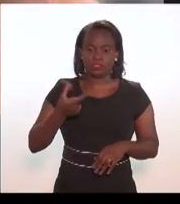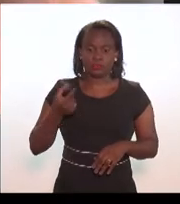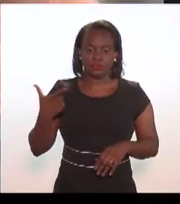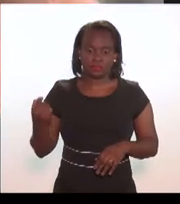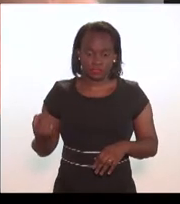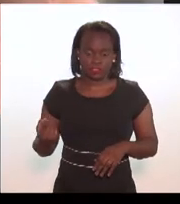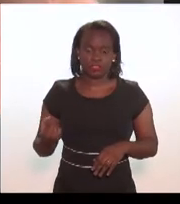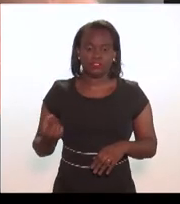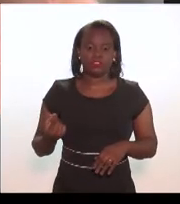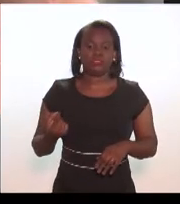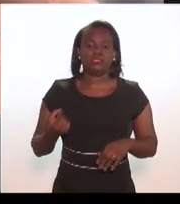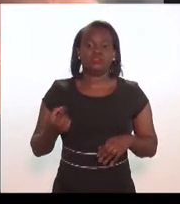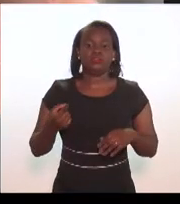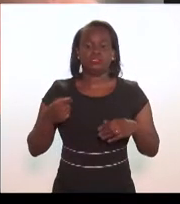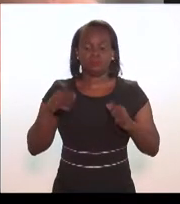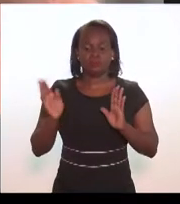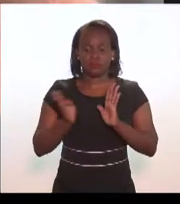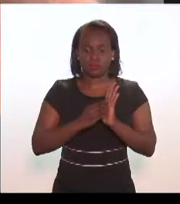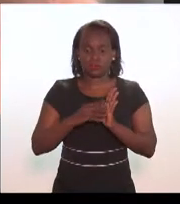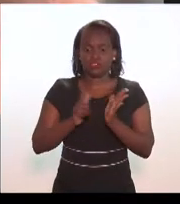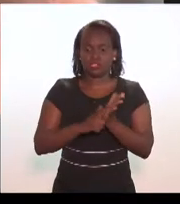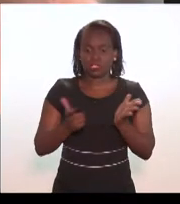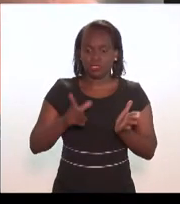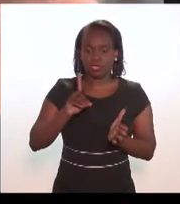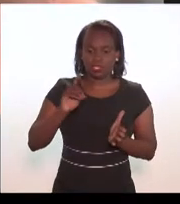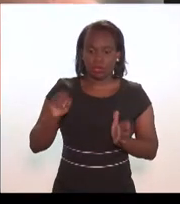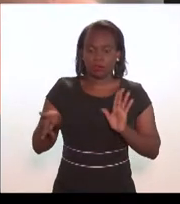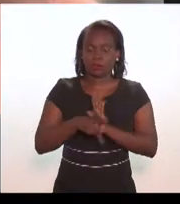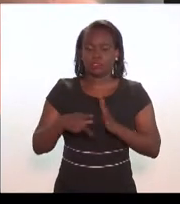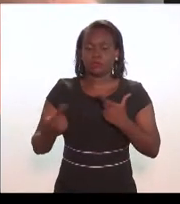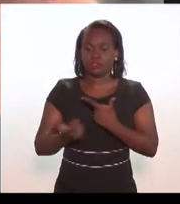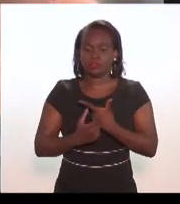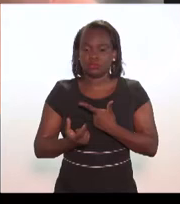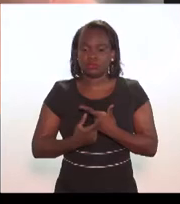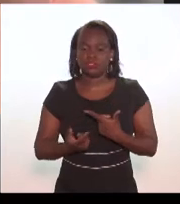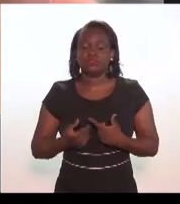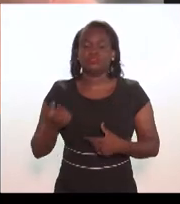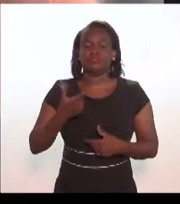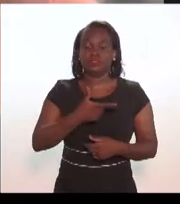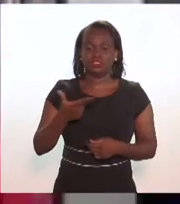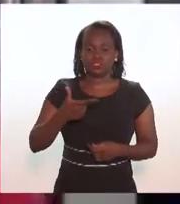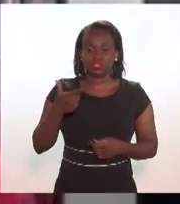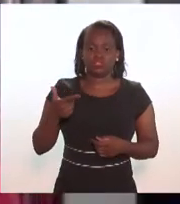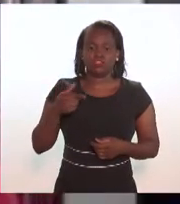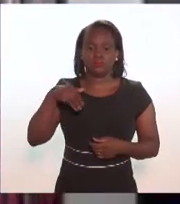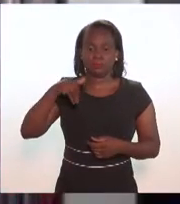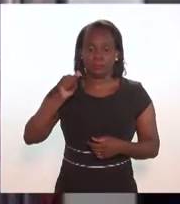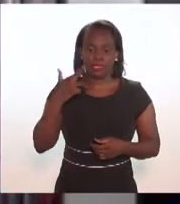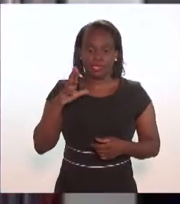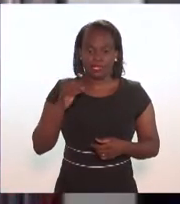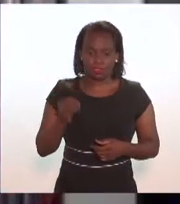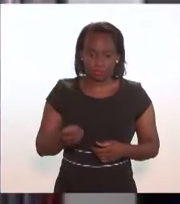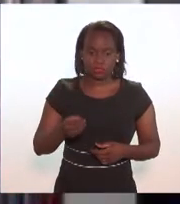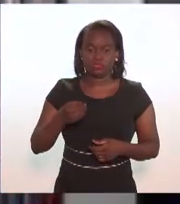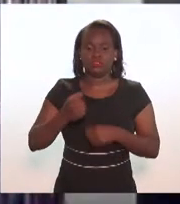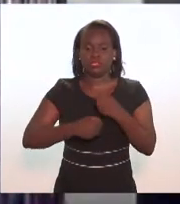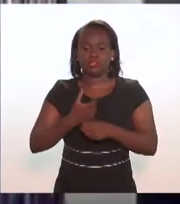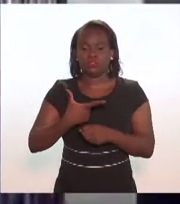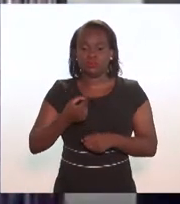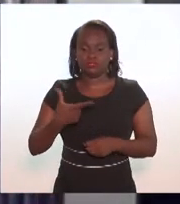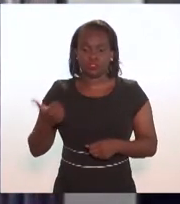108/2020, publicado no Diário Oficial do Poder Executivo em 22 de 3 de